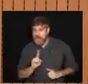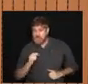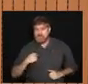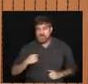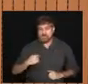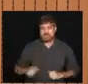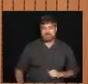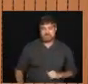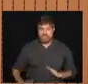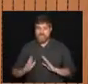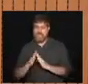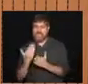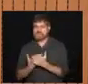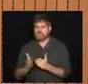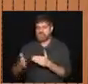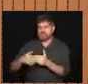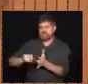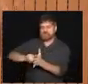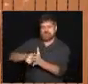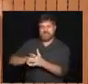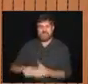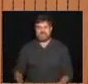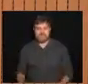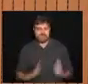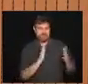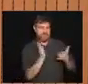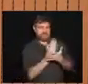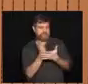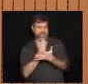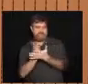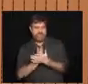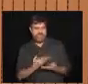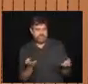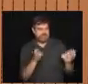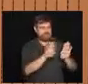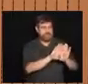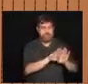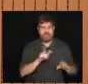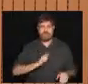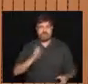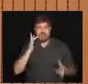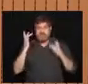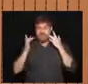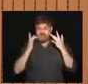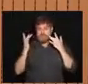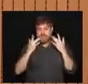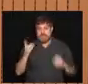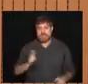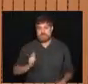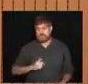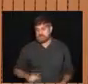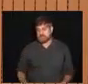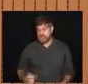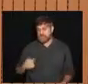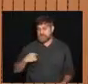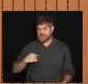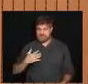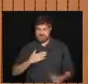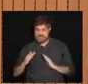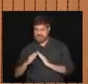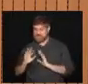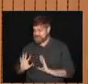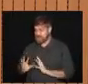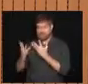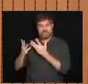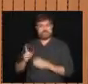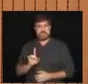não estar na escola, ou não estar na biblioteca, ou não estar no teatro, mas estar numa festa na minha casa.